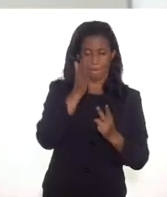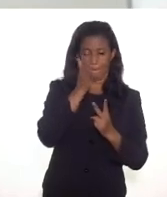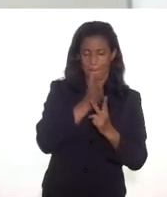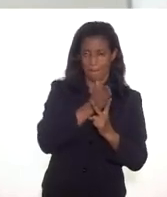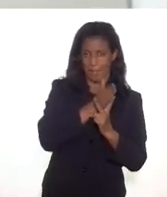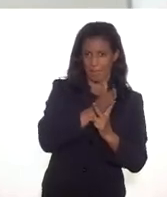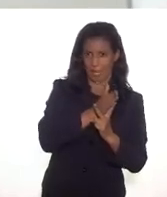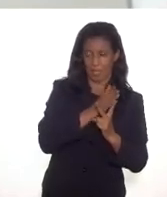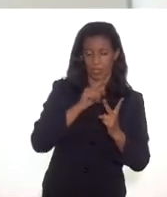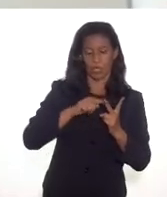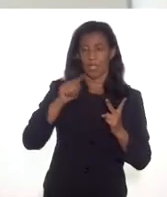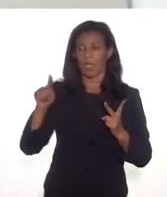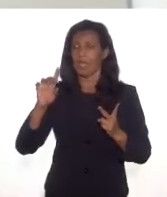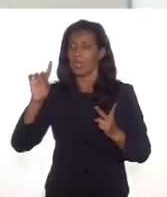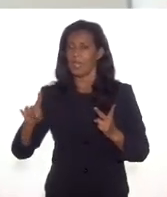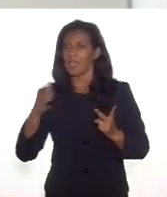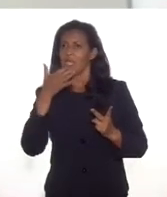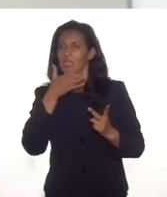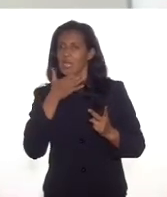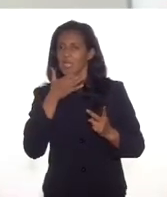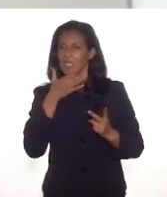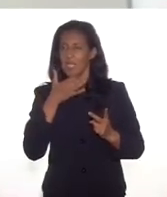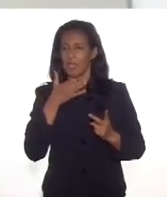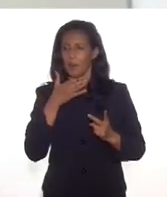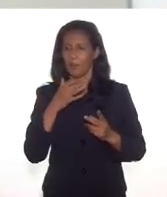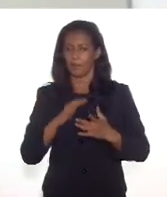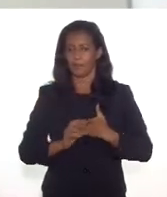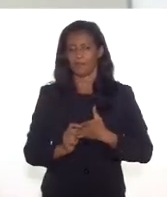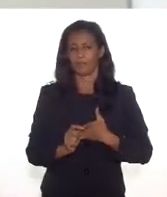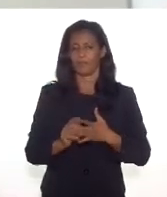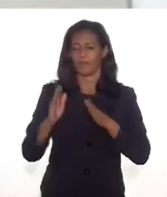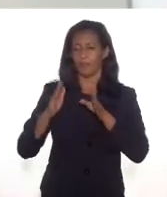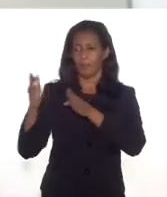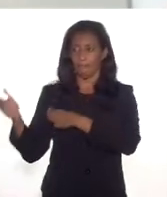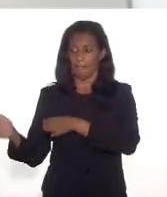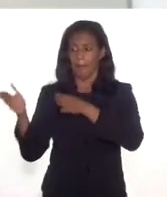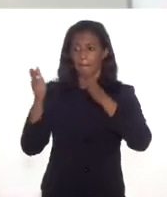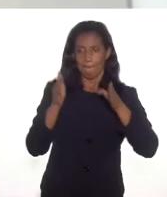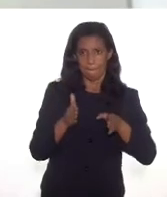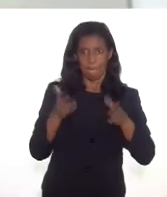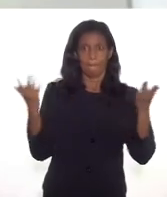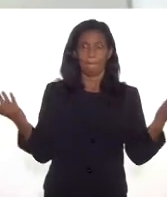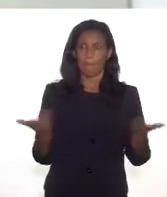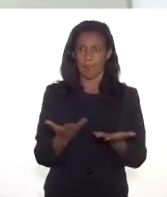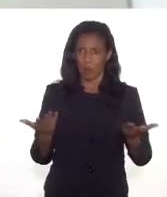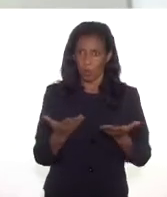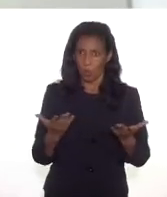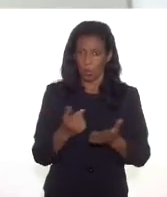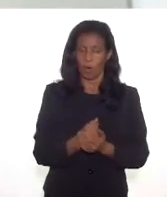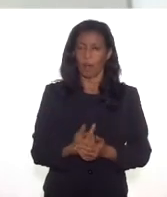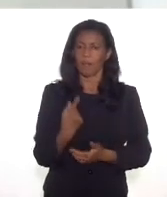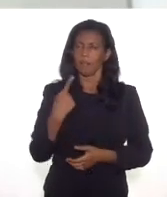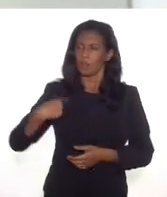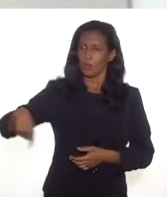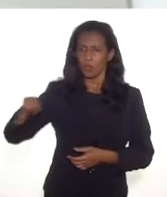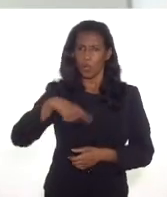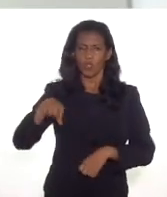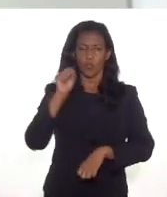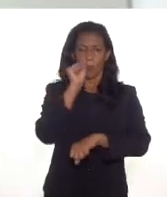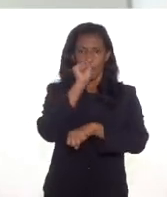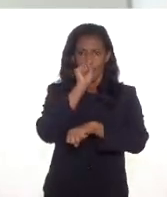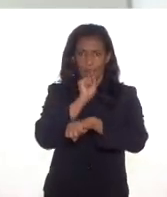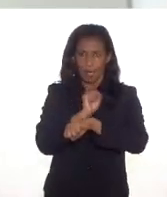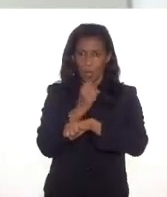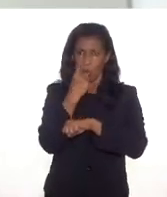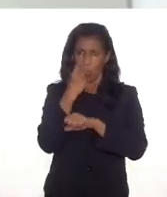do recesso de final de ano, do início de fevereiro, do final de janeiro para agora, para a gente parar um mês